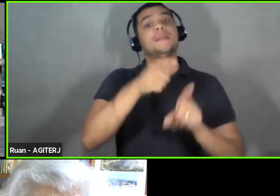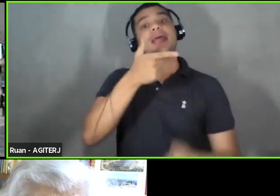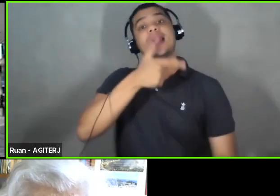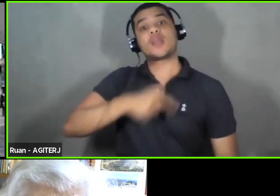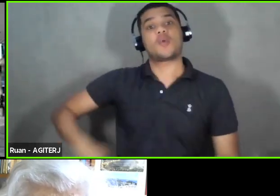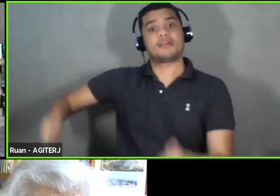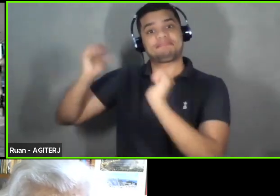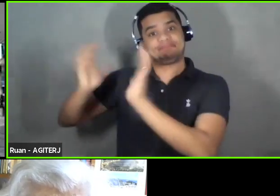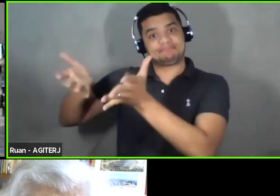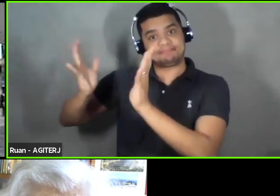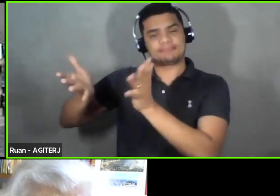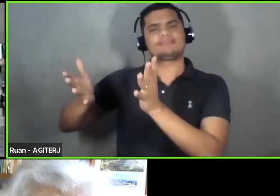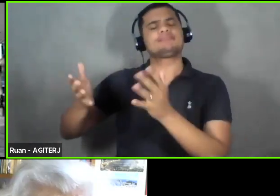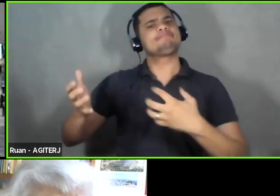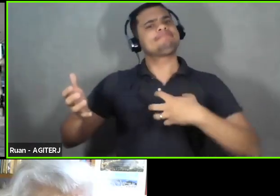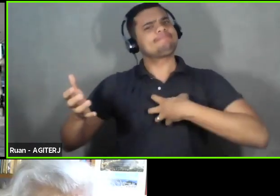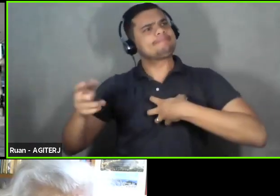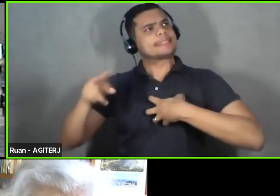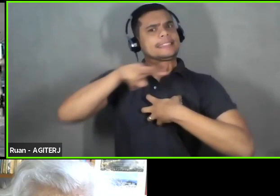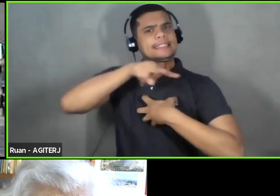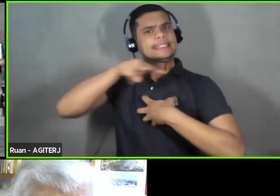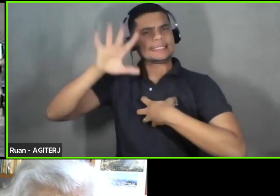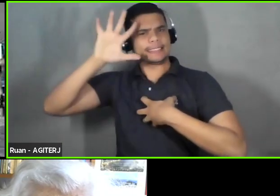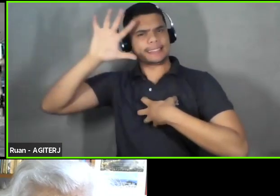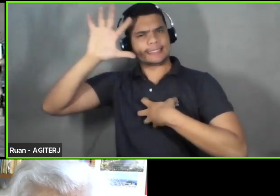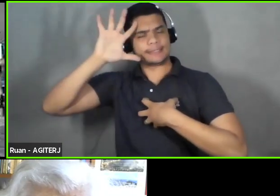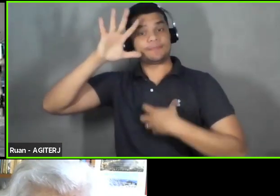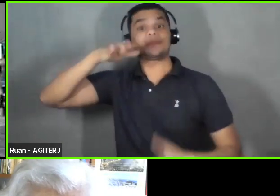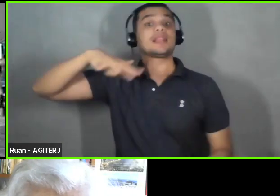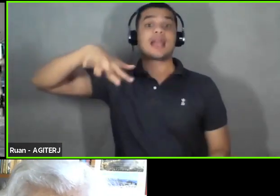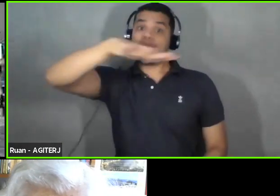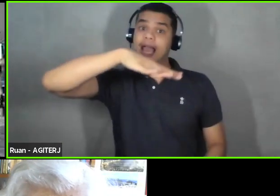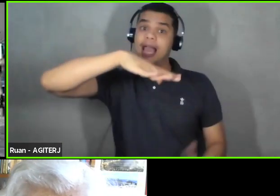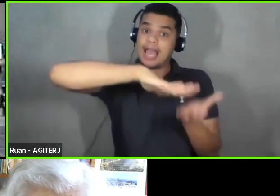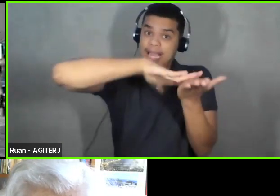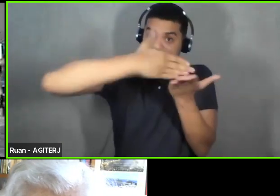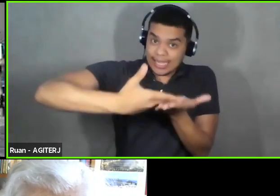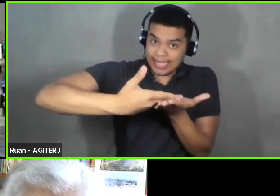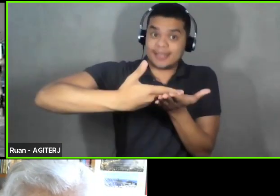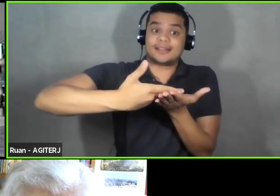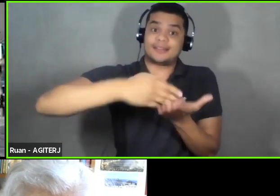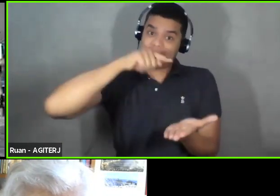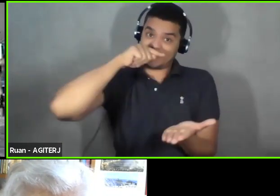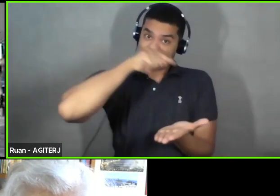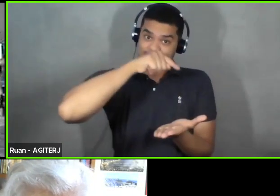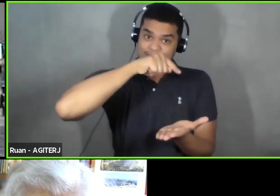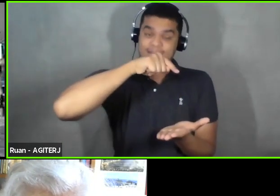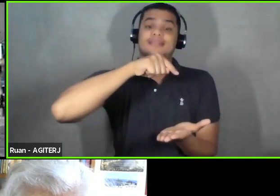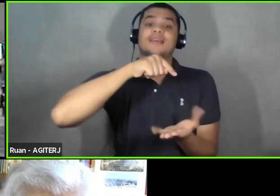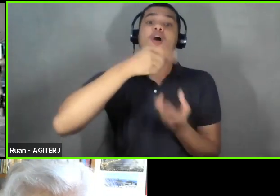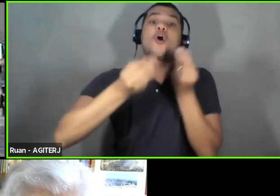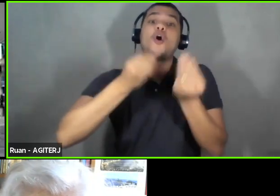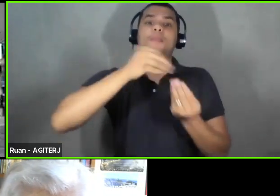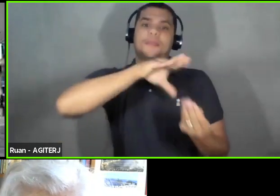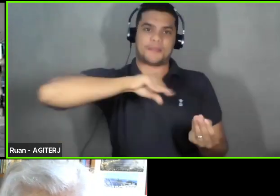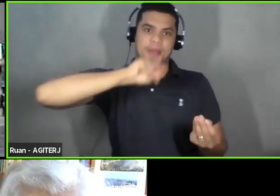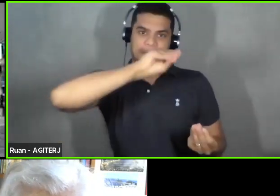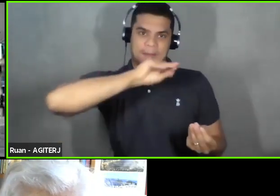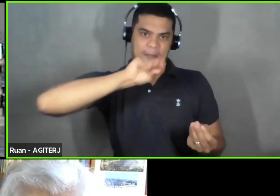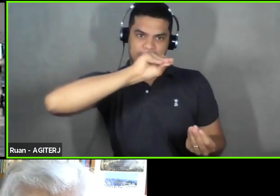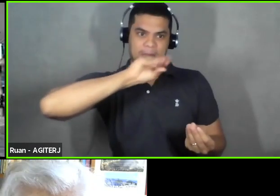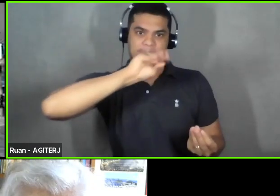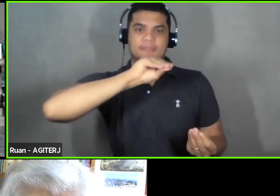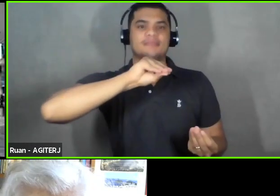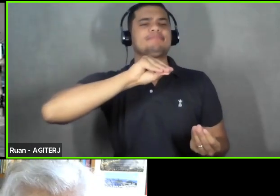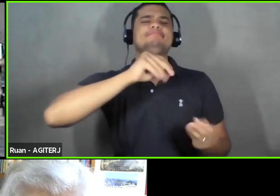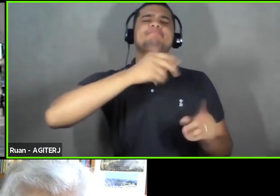grande inquietação teórica. No cenário da interpretação de e para línguas orais, onde os destaques na